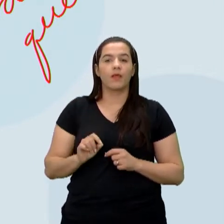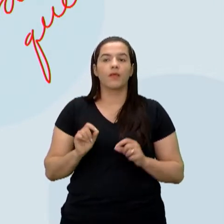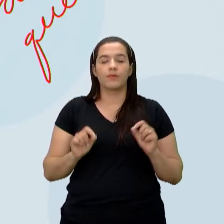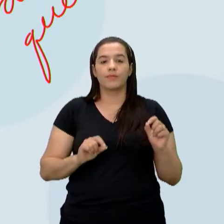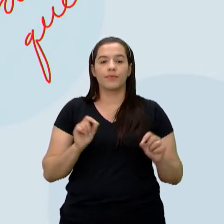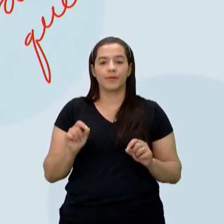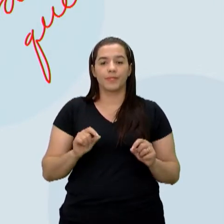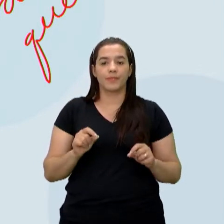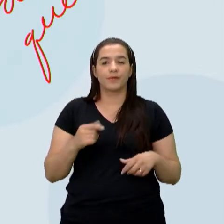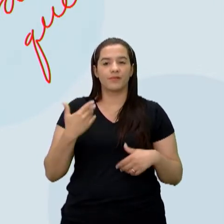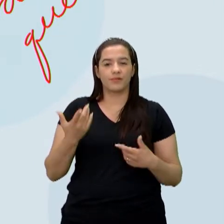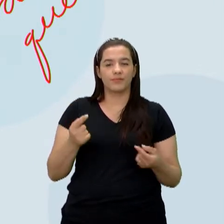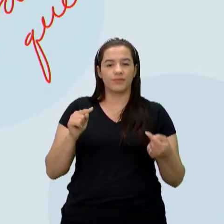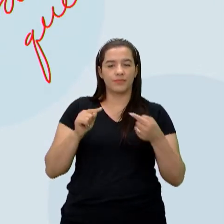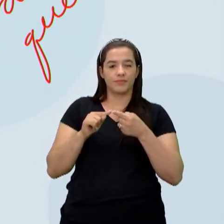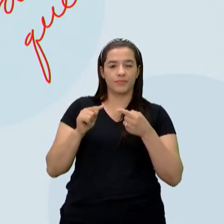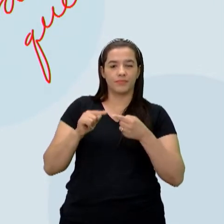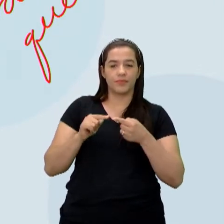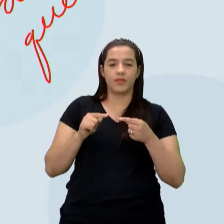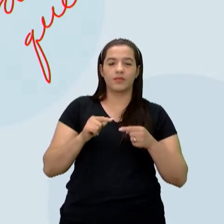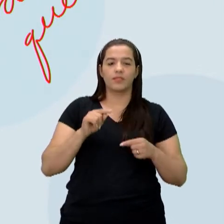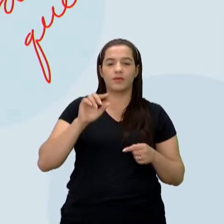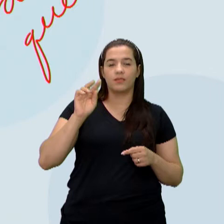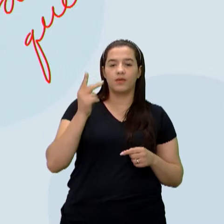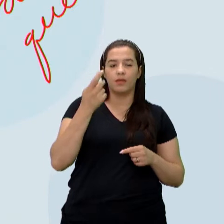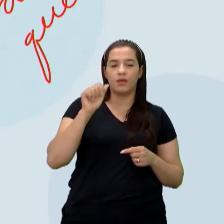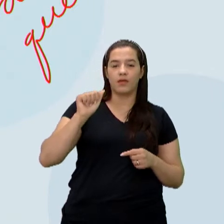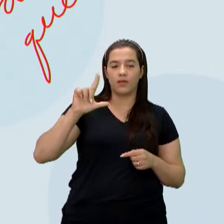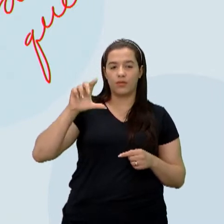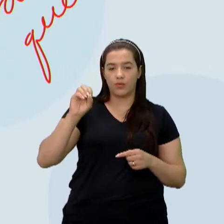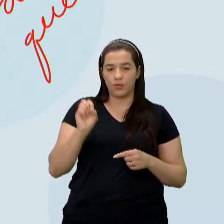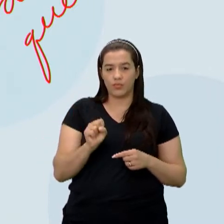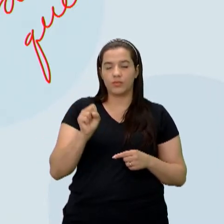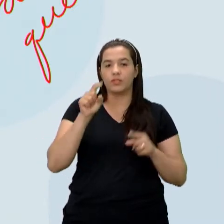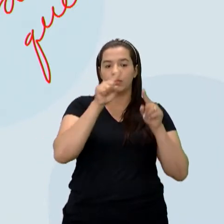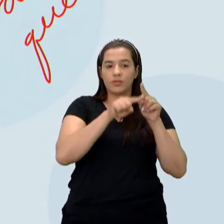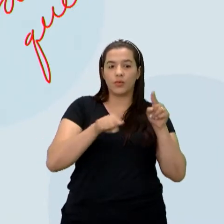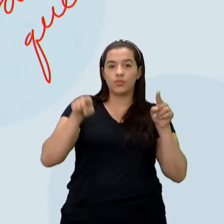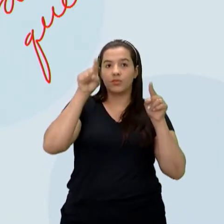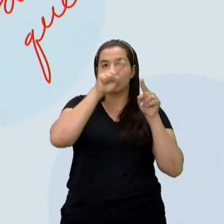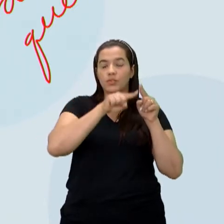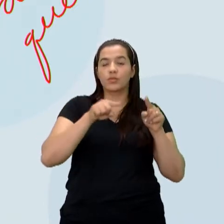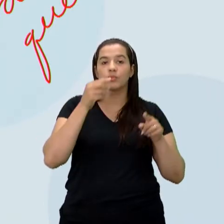fossem auréolas, né? Como se fossem círculos